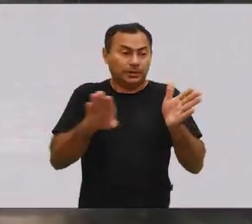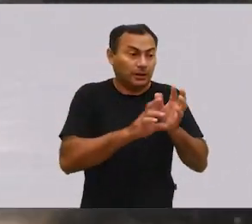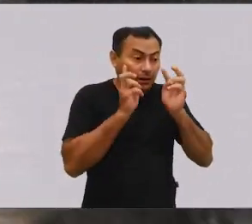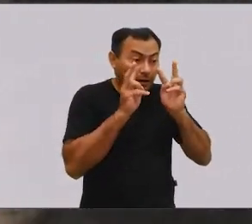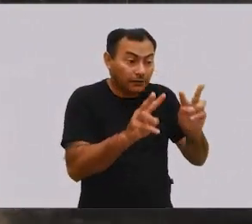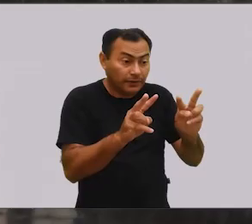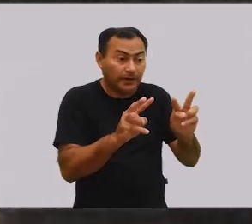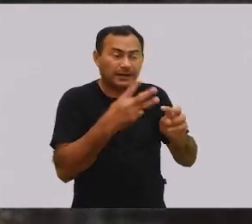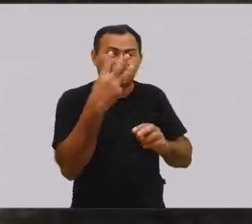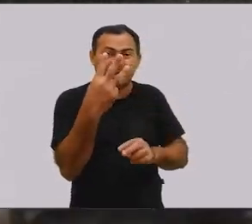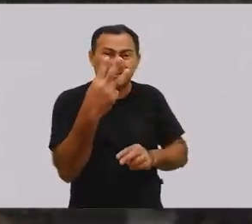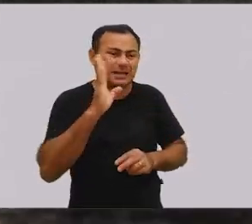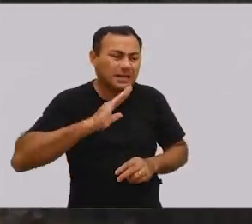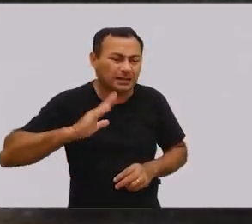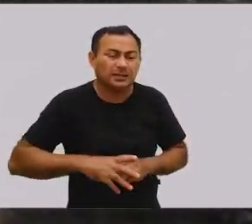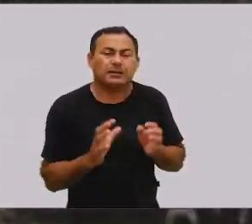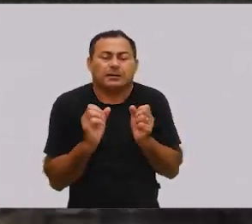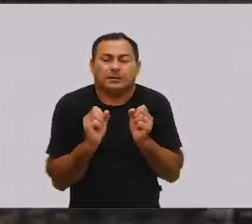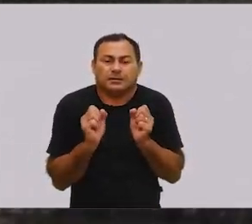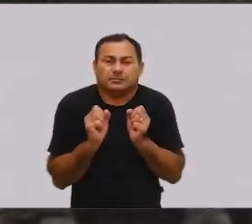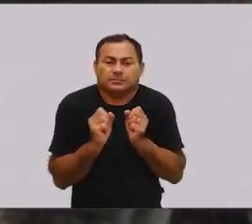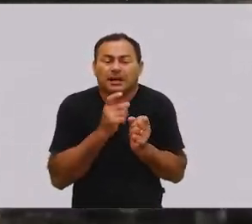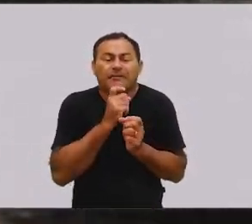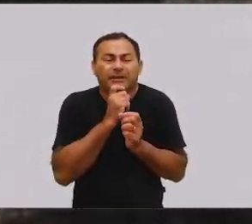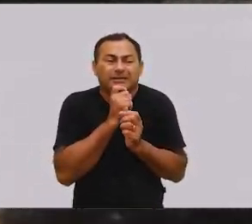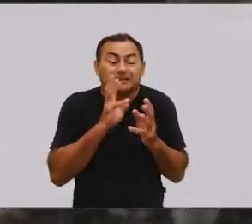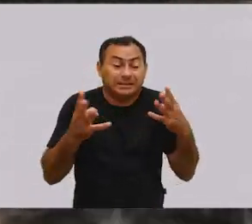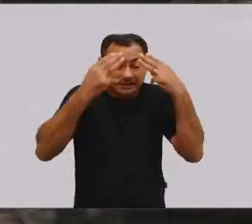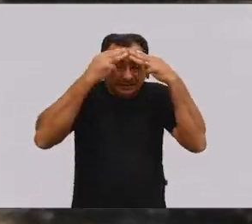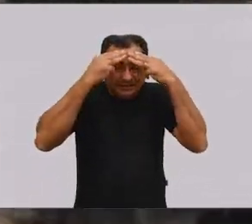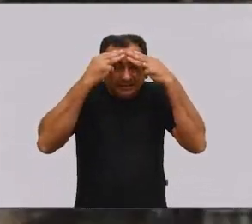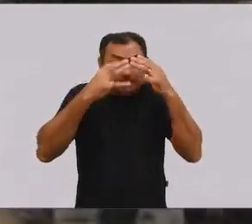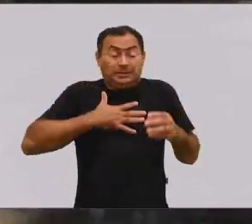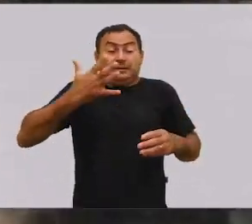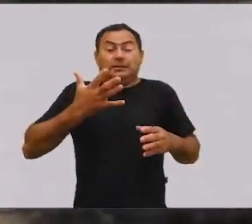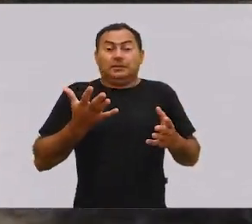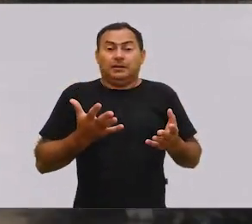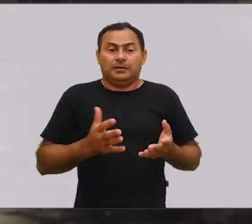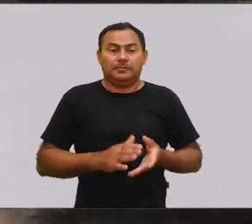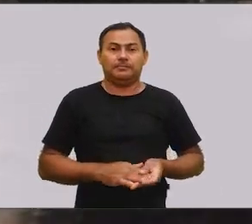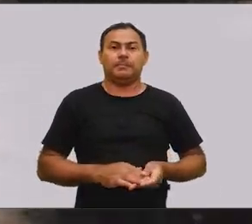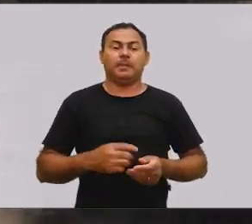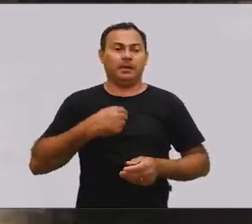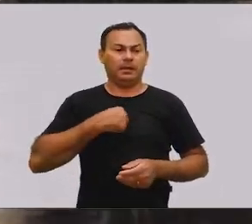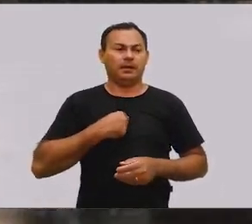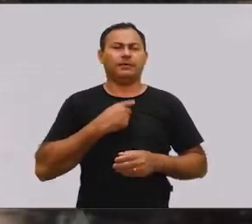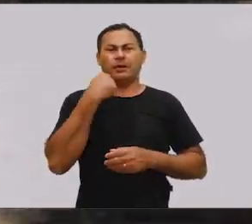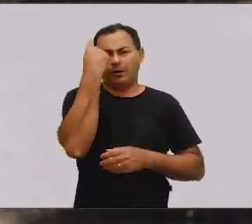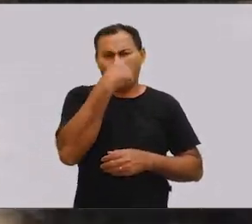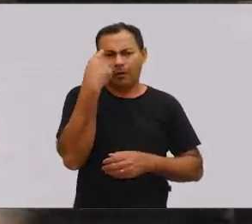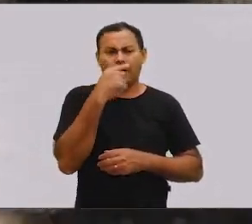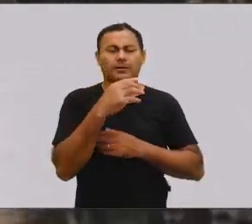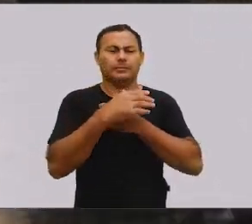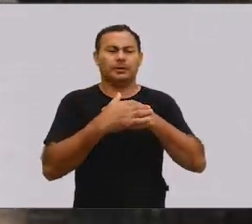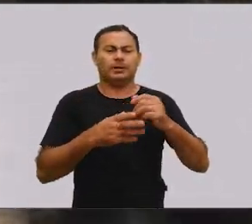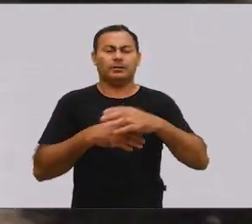cheguei, eu encontrei aquelas 3 crianças tremendo, traumatizadas, em choque total. Eu fiquei horas com